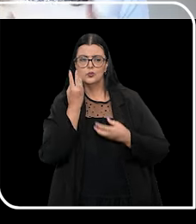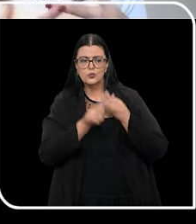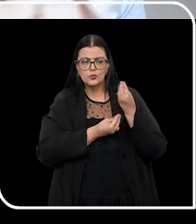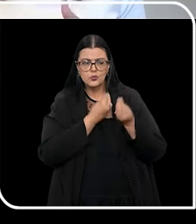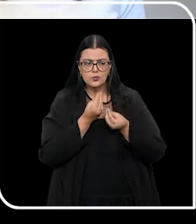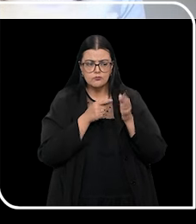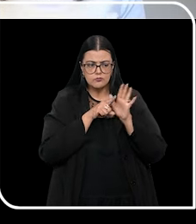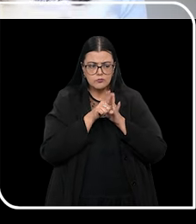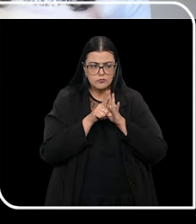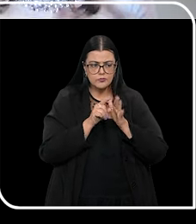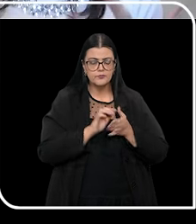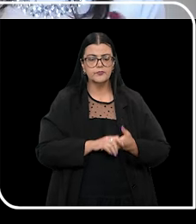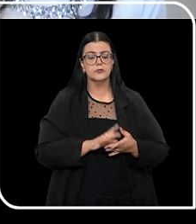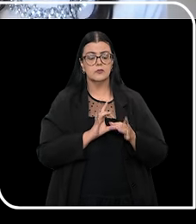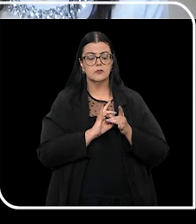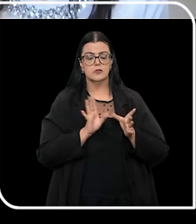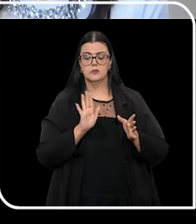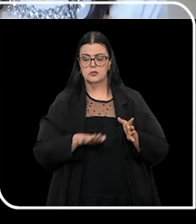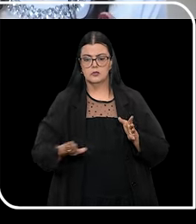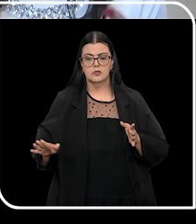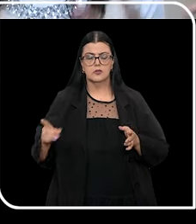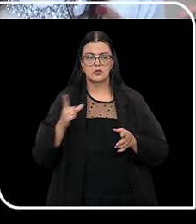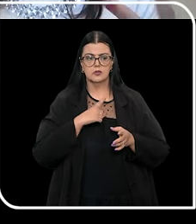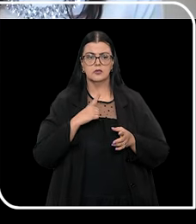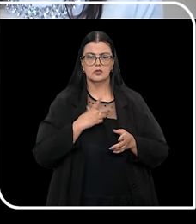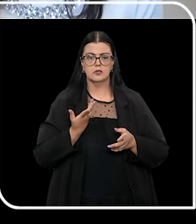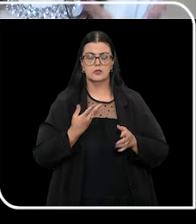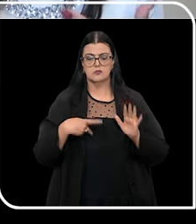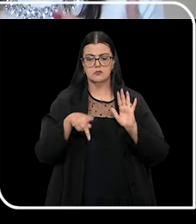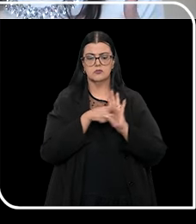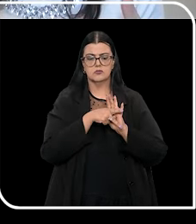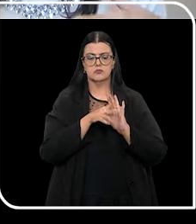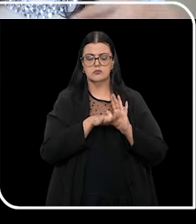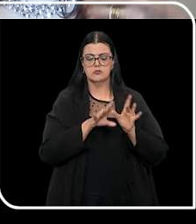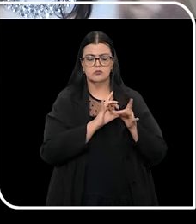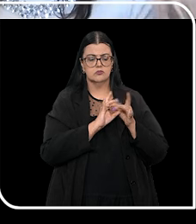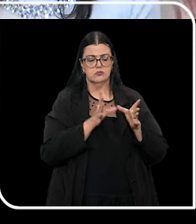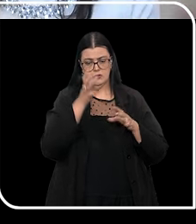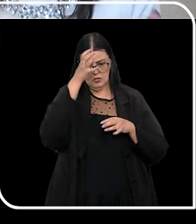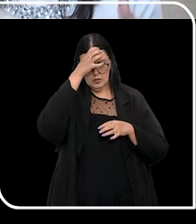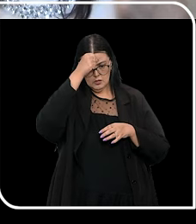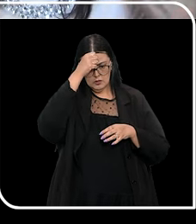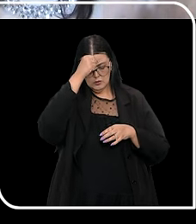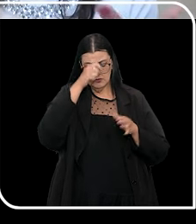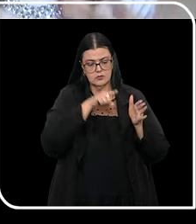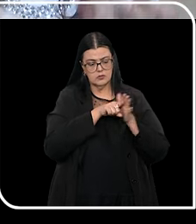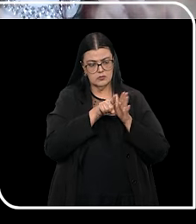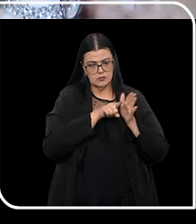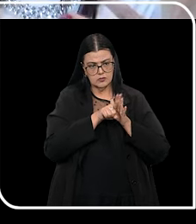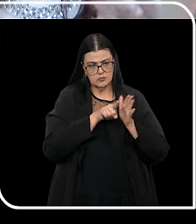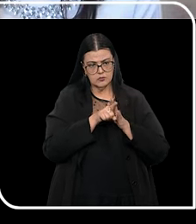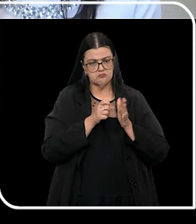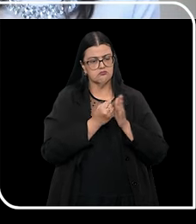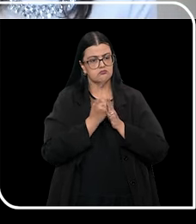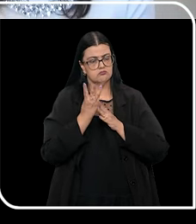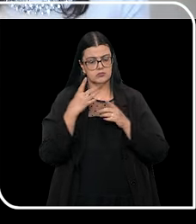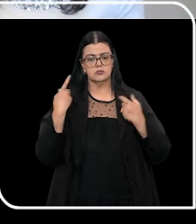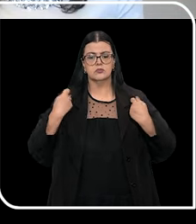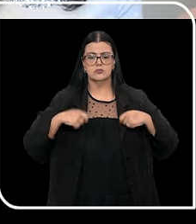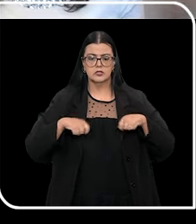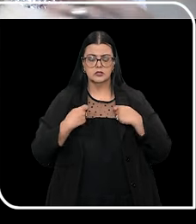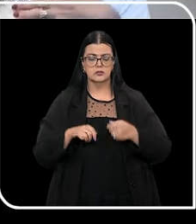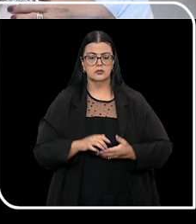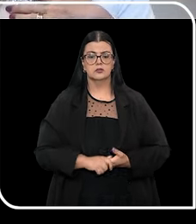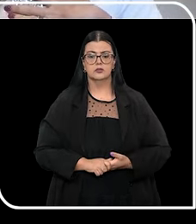entender então acho que a gente tem que permitir que as nossas crianças sejam crianças que elas aprendam que elas questionem quantas vezes forem